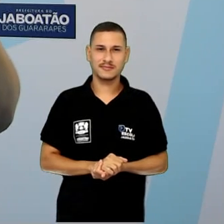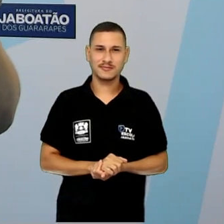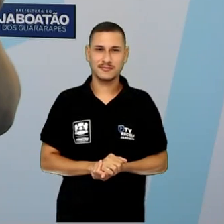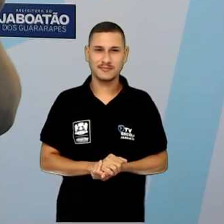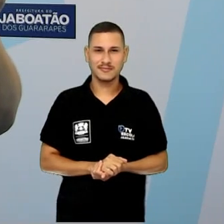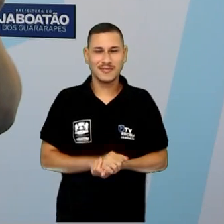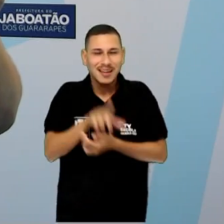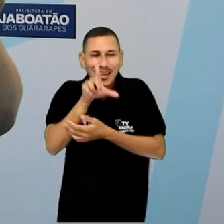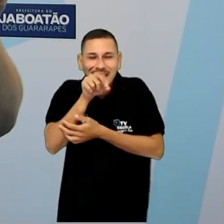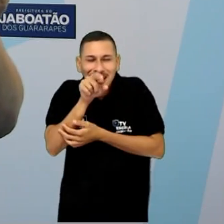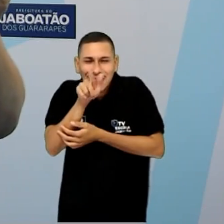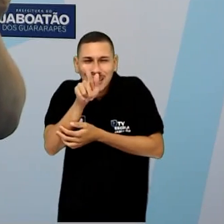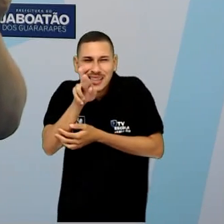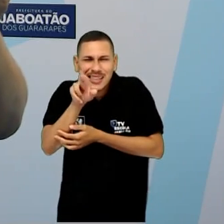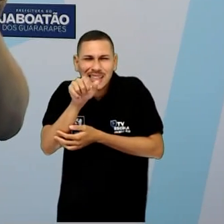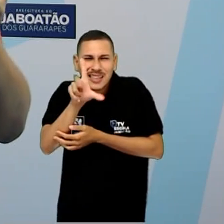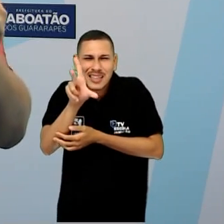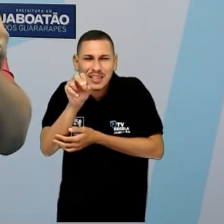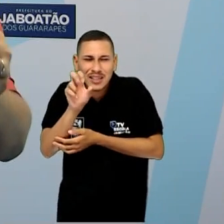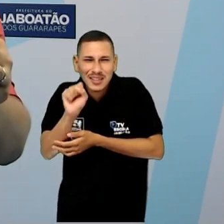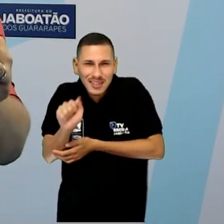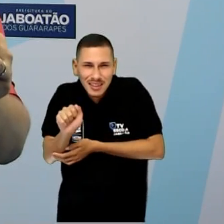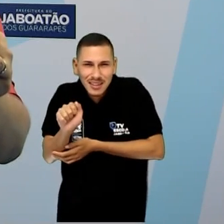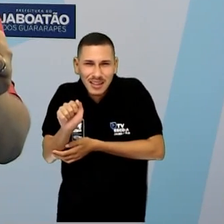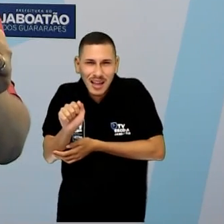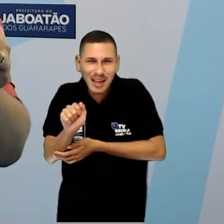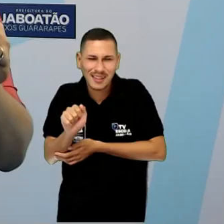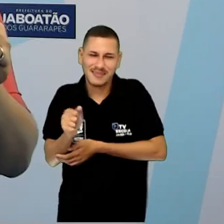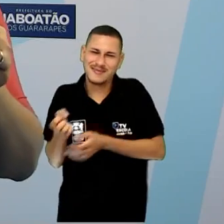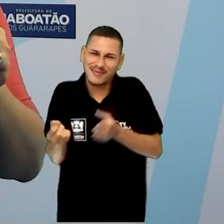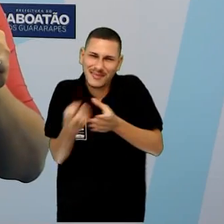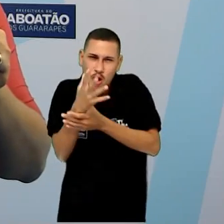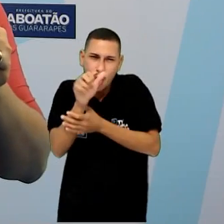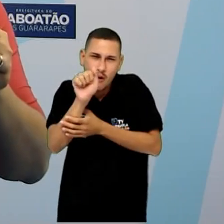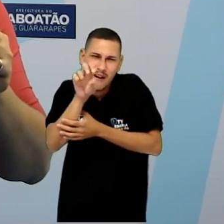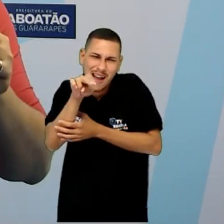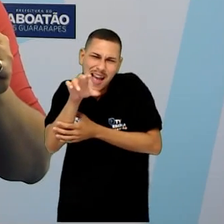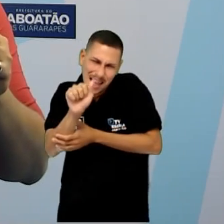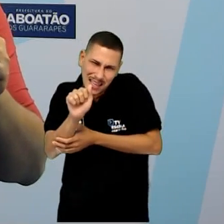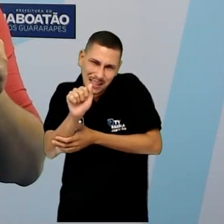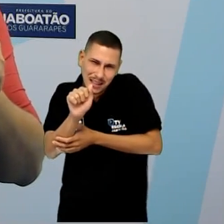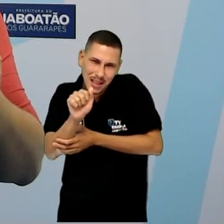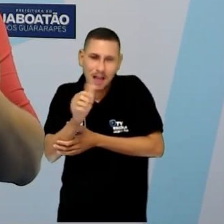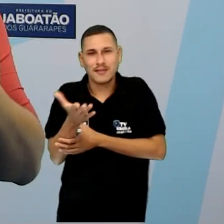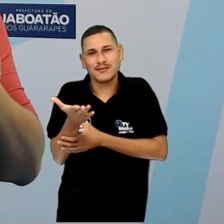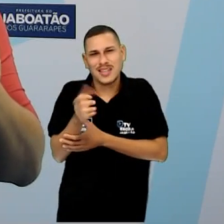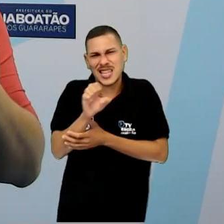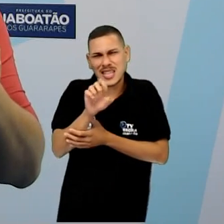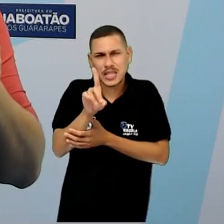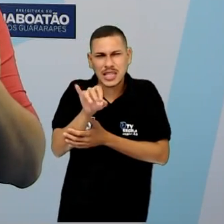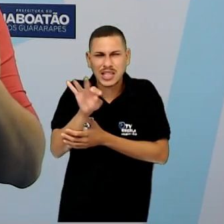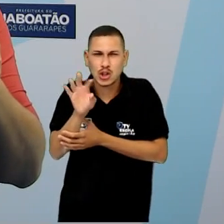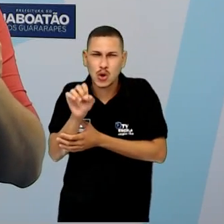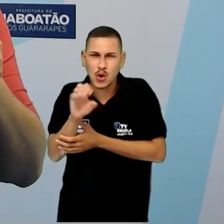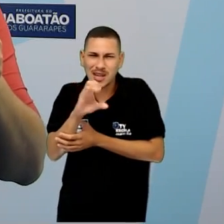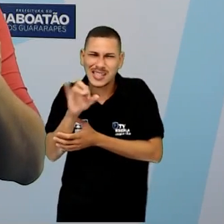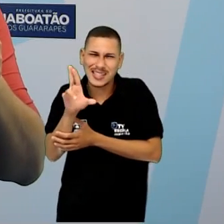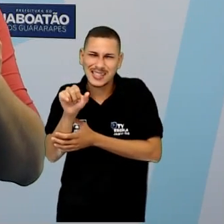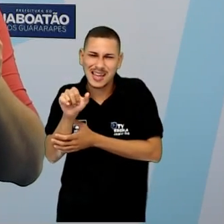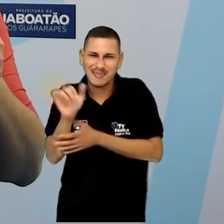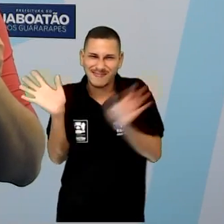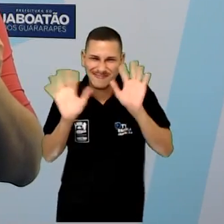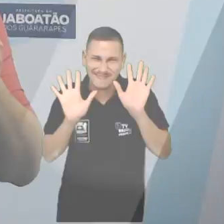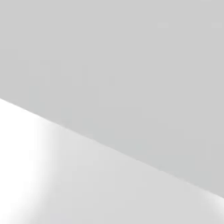A Gralha Gralhosa, de Ana Carolina Lemos e Juliana Basile, publicado pela Ciranda Cultural. Tchau, tchau!